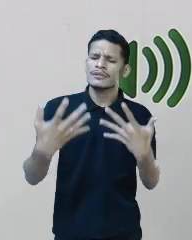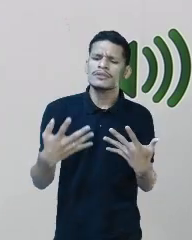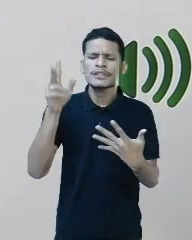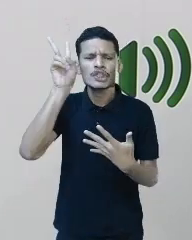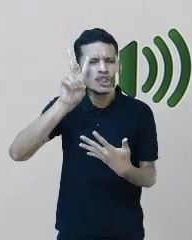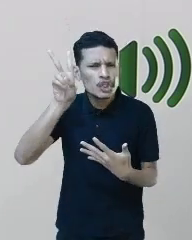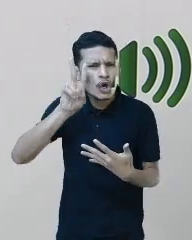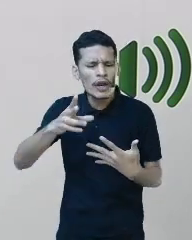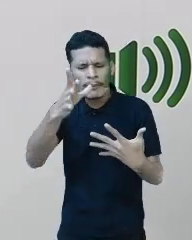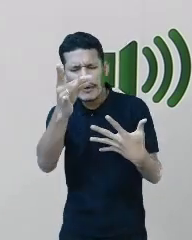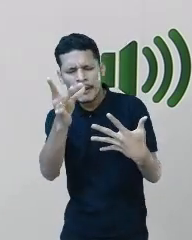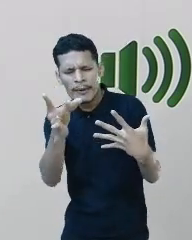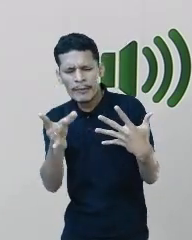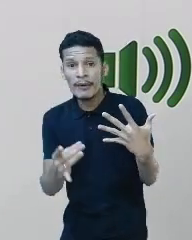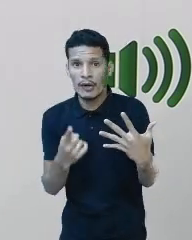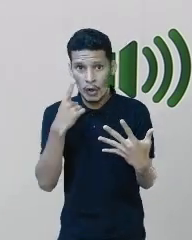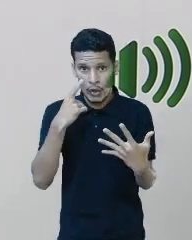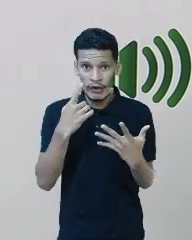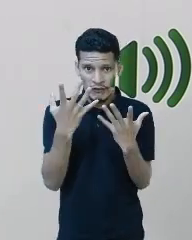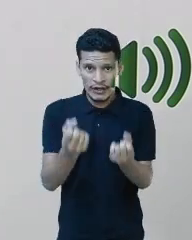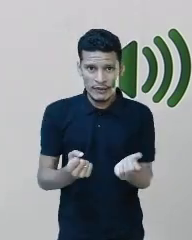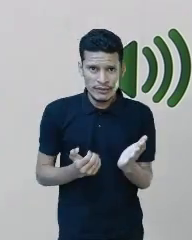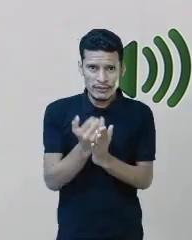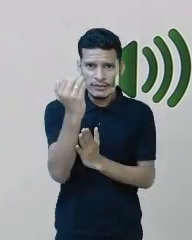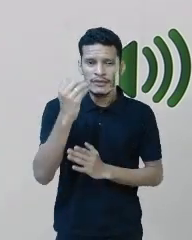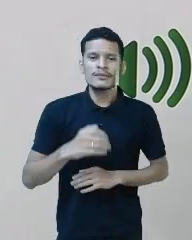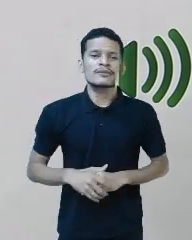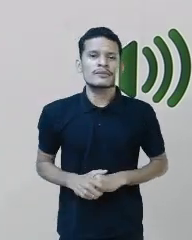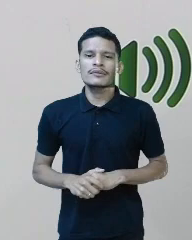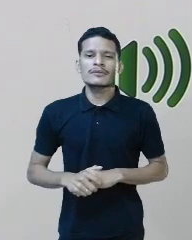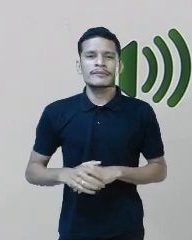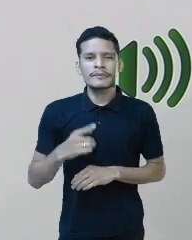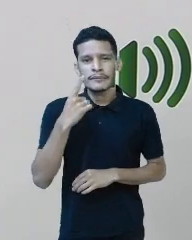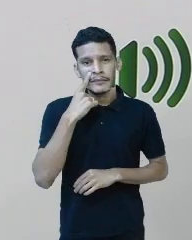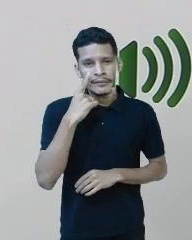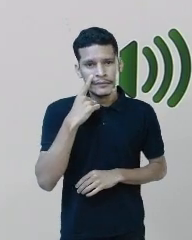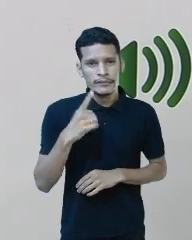história. Então, vamos seguir aqui no slide. Olha só.